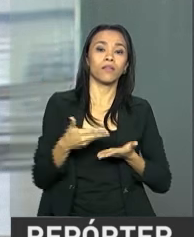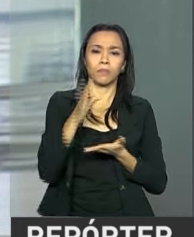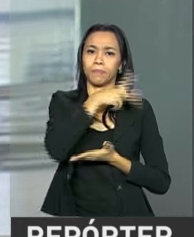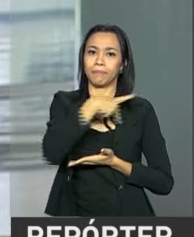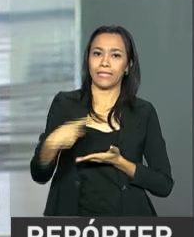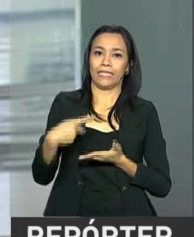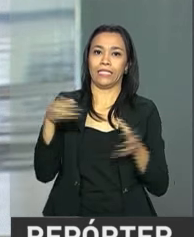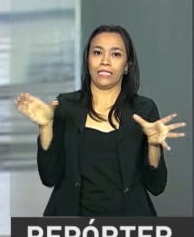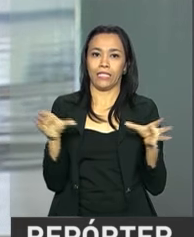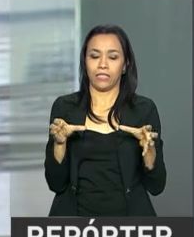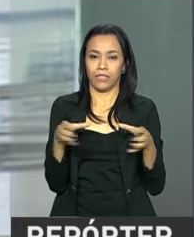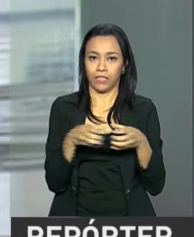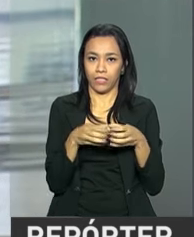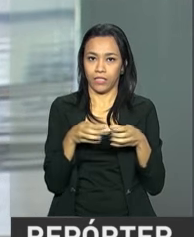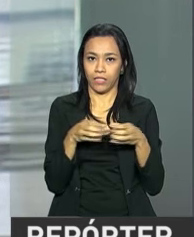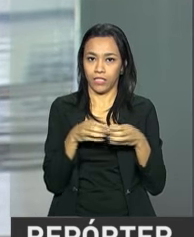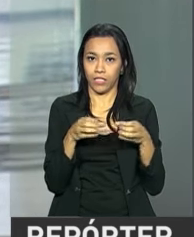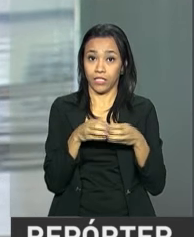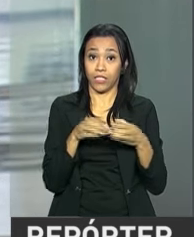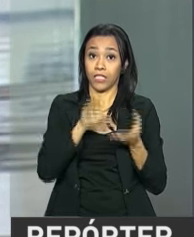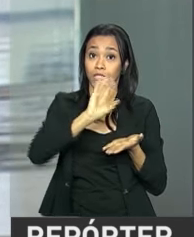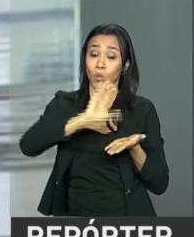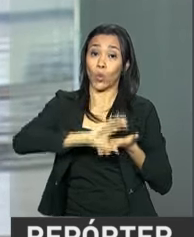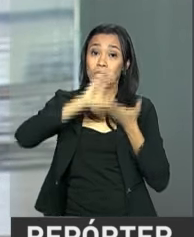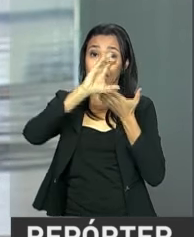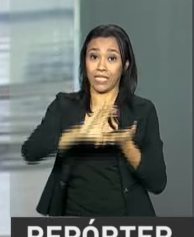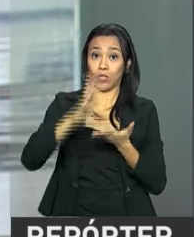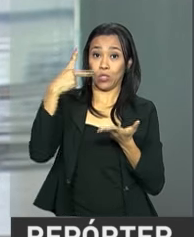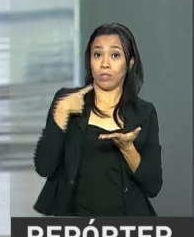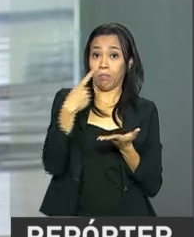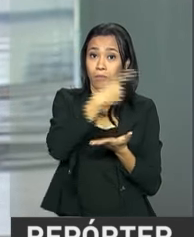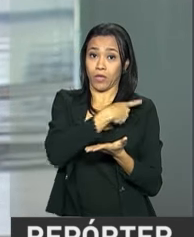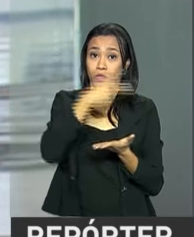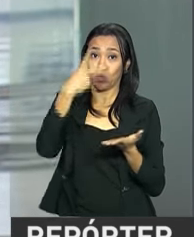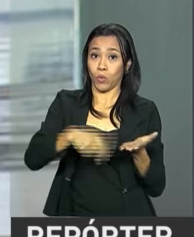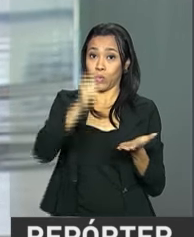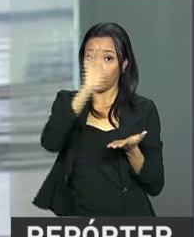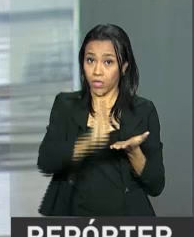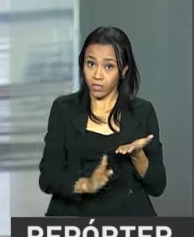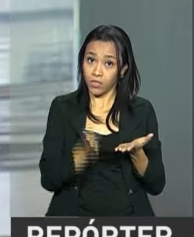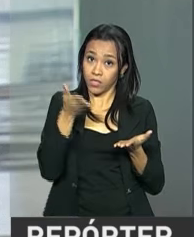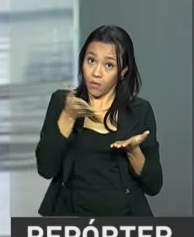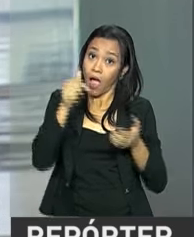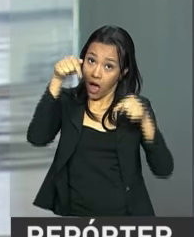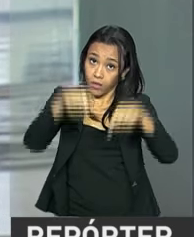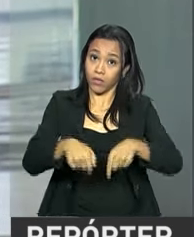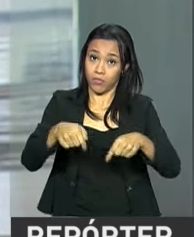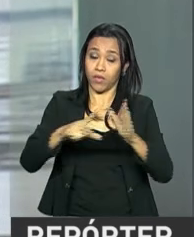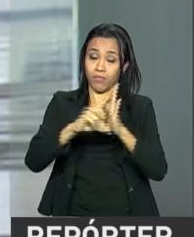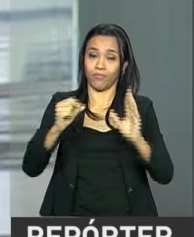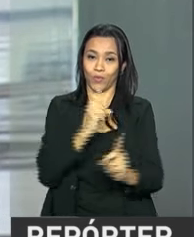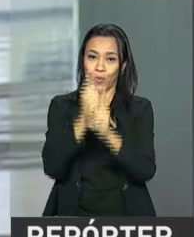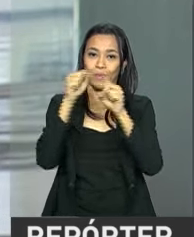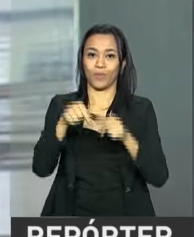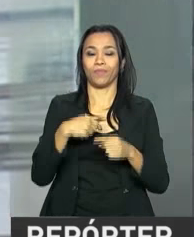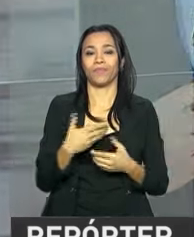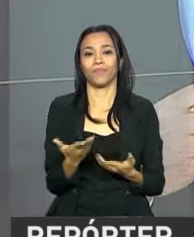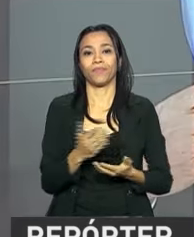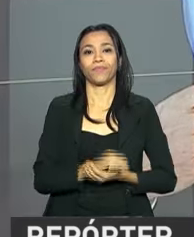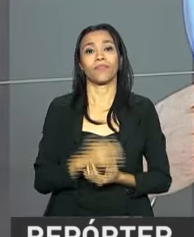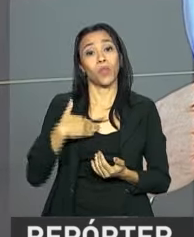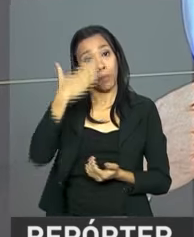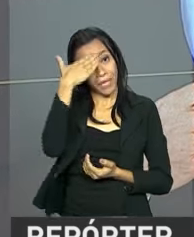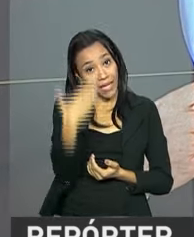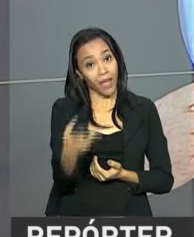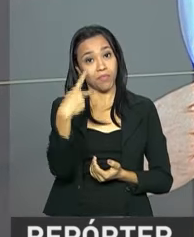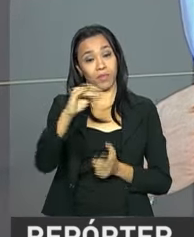Confederação dos Conselhos de Pastores do Brasil, Robson Rodovalho, aqui mesmo no Palácio do Planalto. Leandro, obrigado,